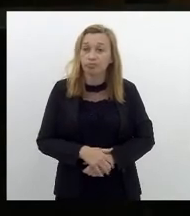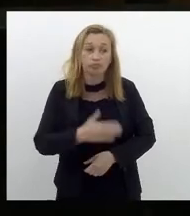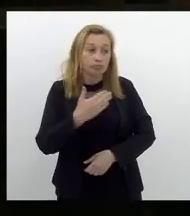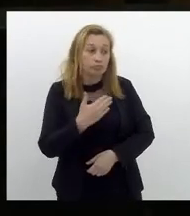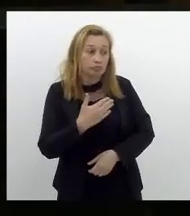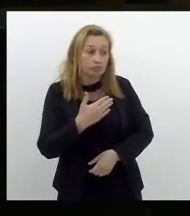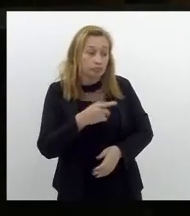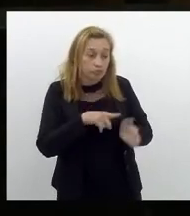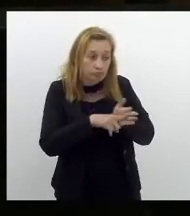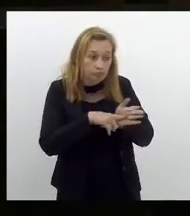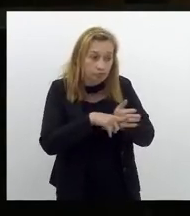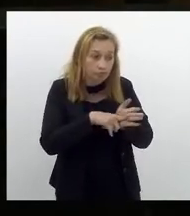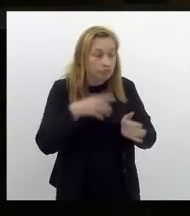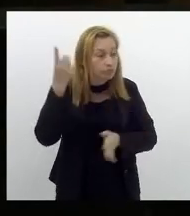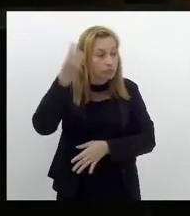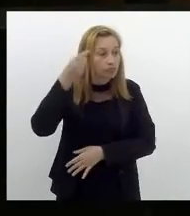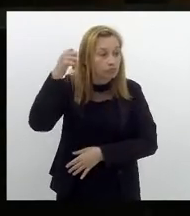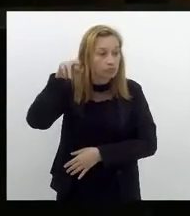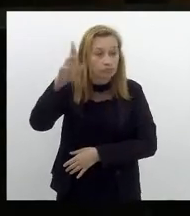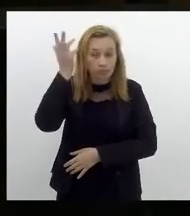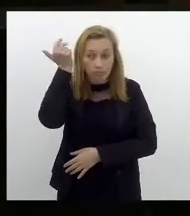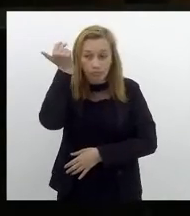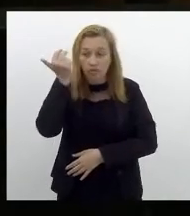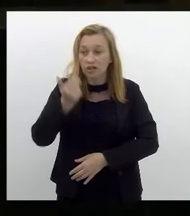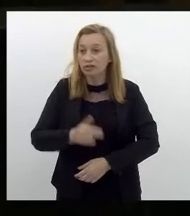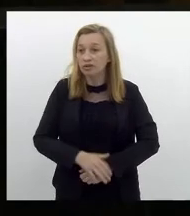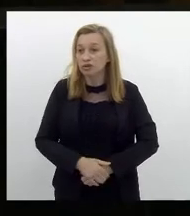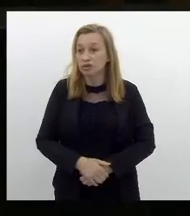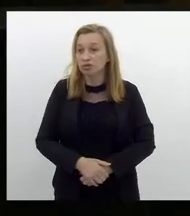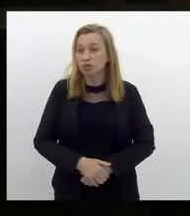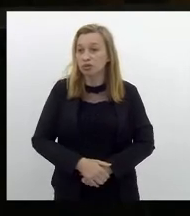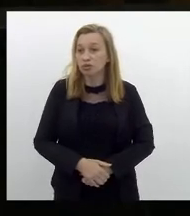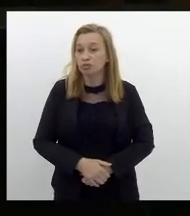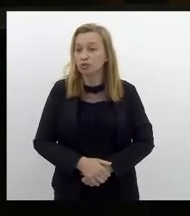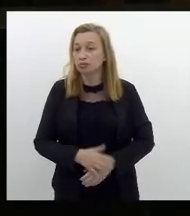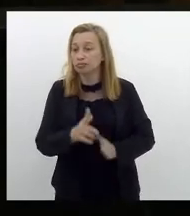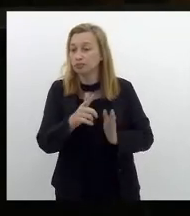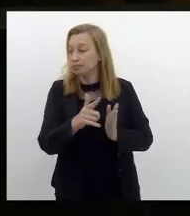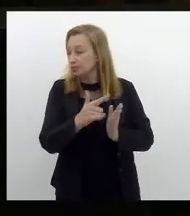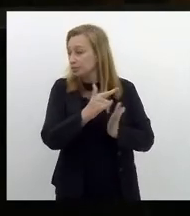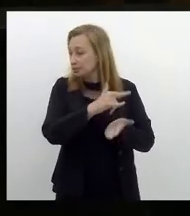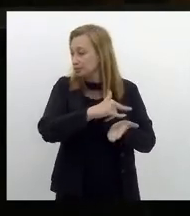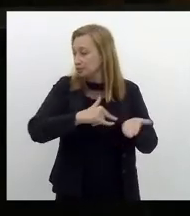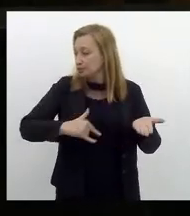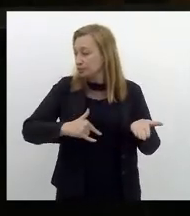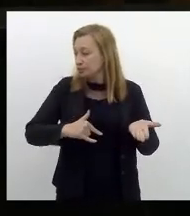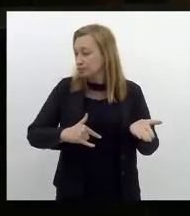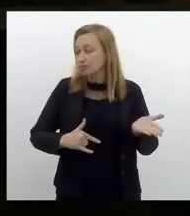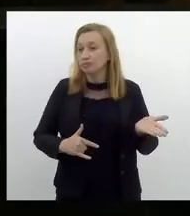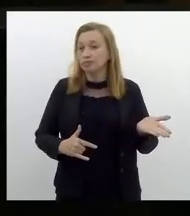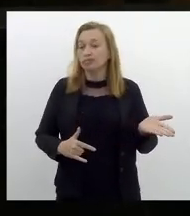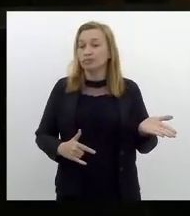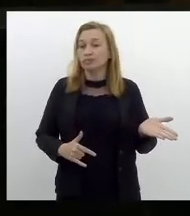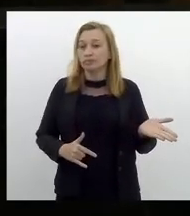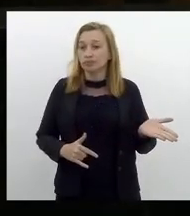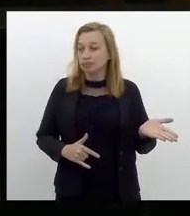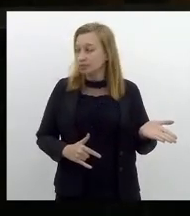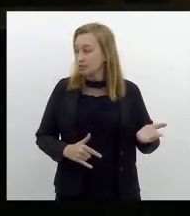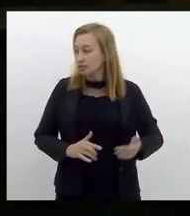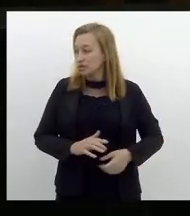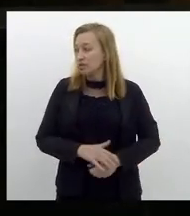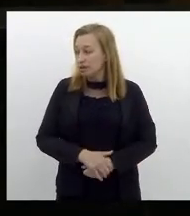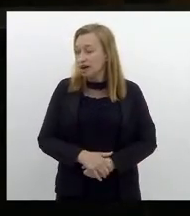deputado Eliomar Coelho, veja o senhor, este documento de apenas uma folha é a